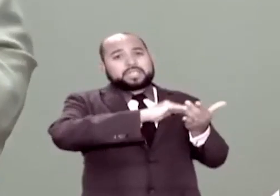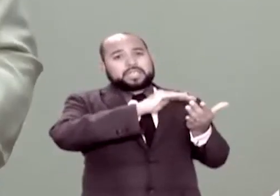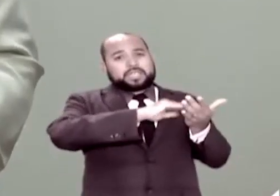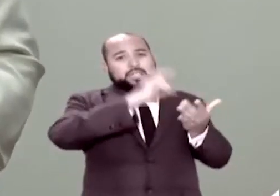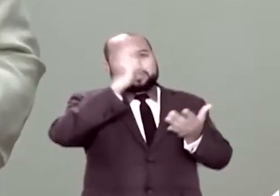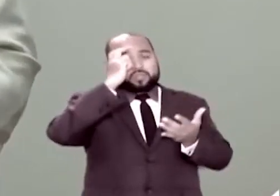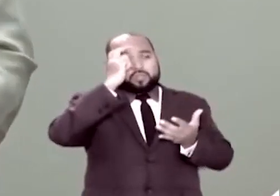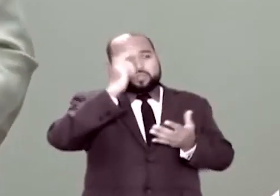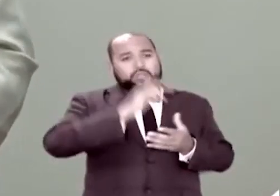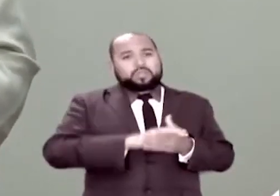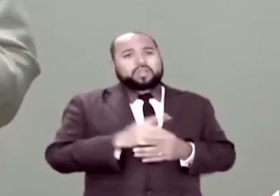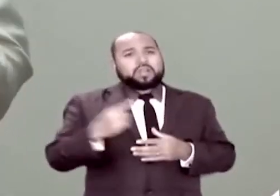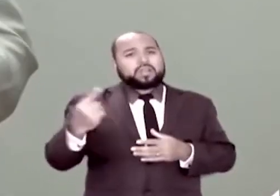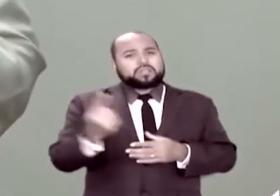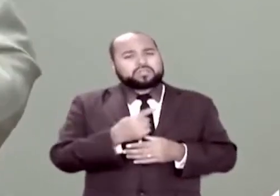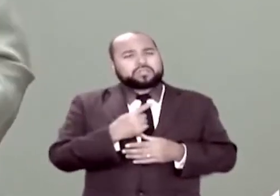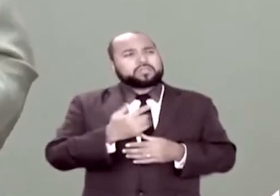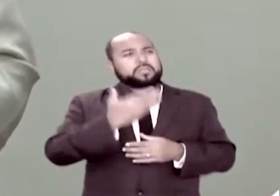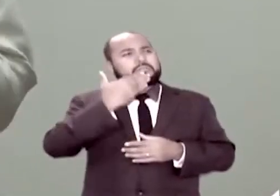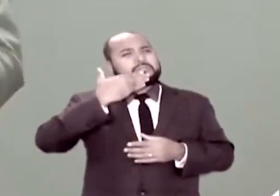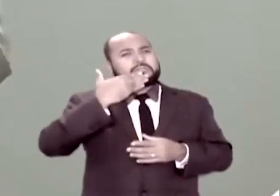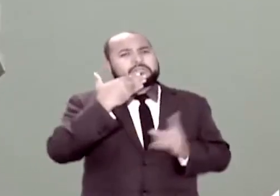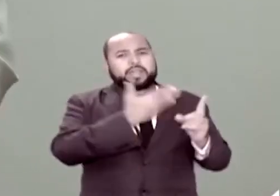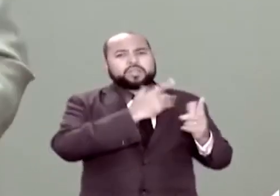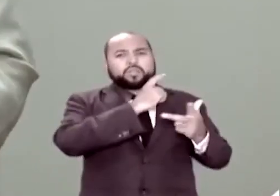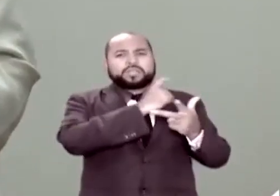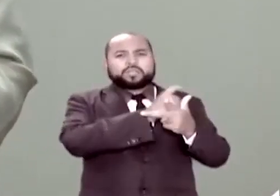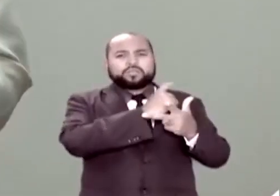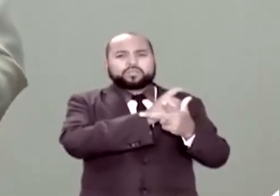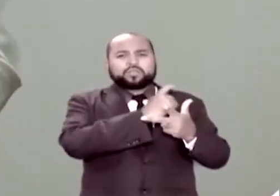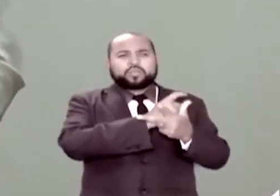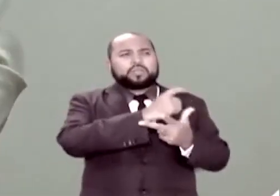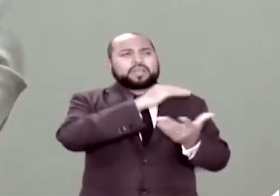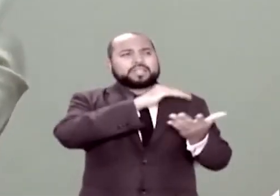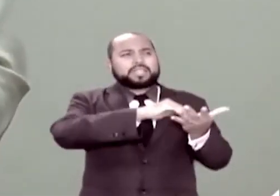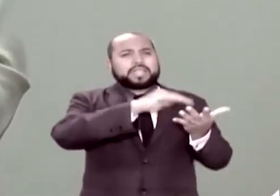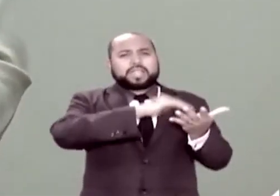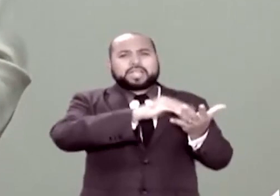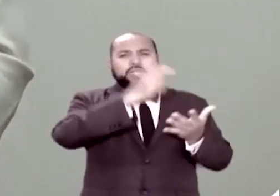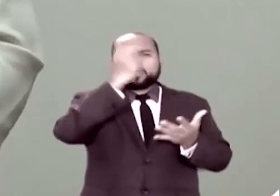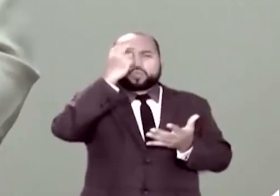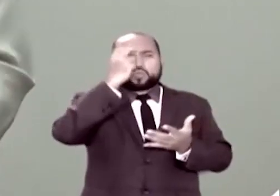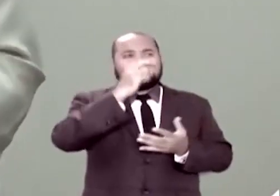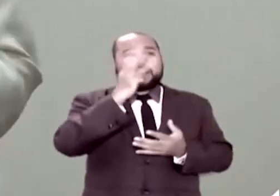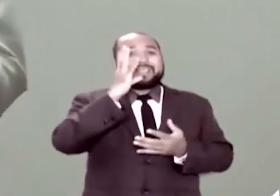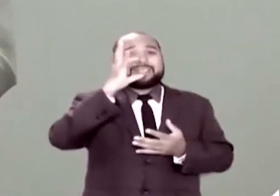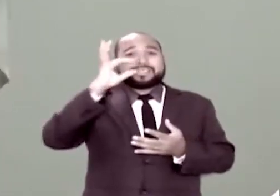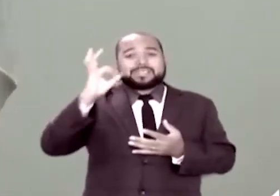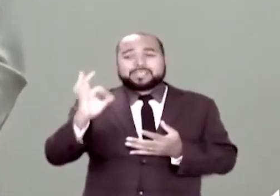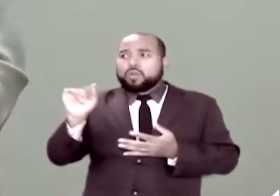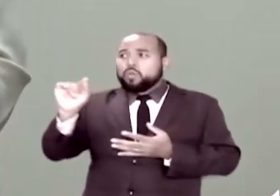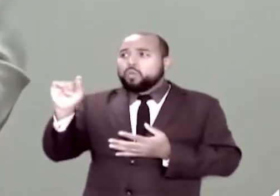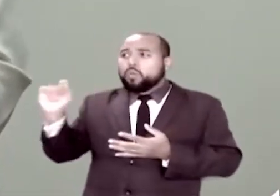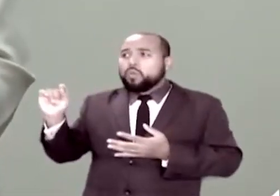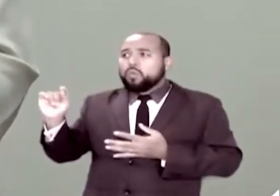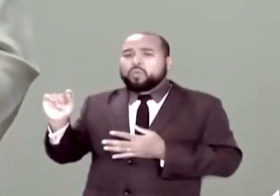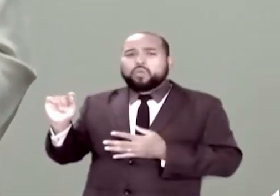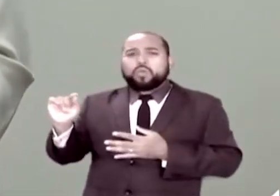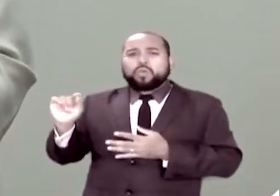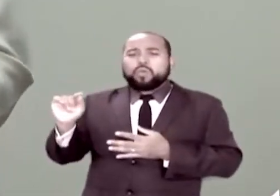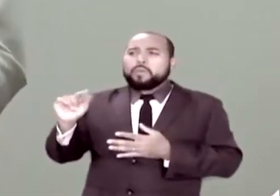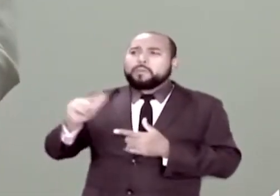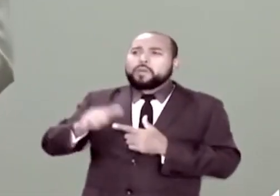gente reivindica né que o poder executivo que a secretaria de cultura Olhe com atenção para esses casos Olhe com atenção para essas